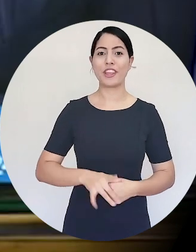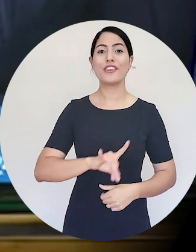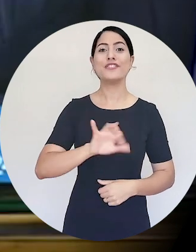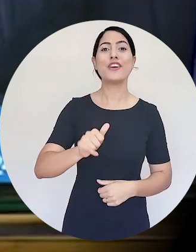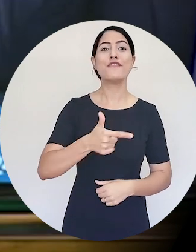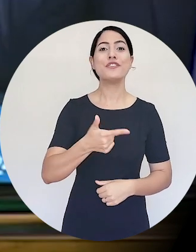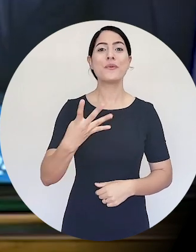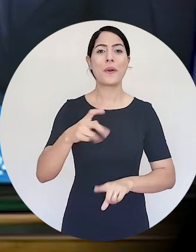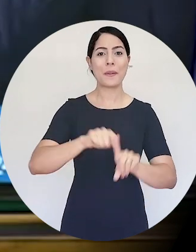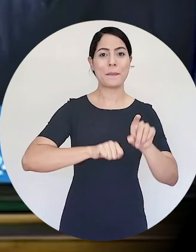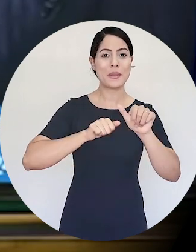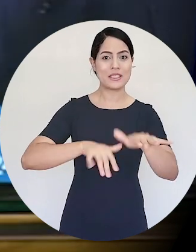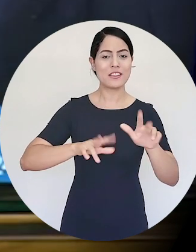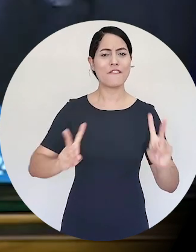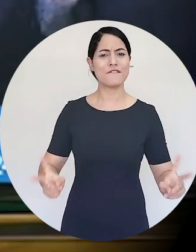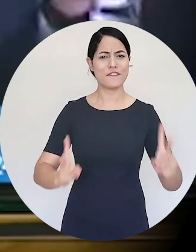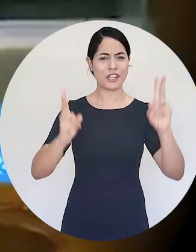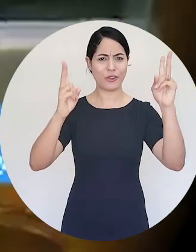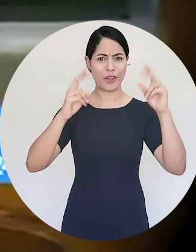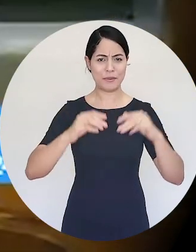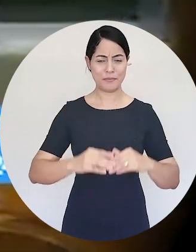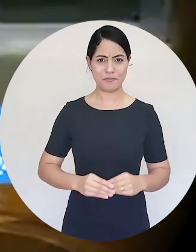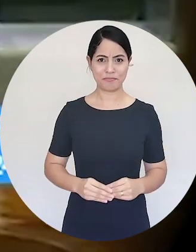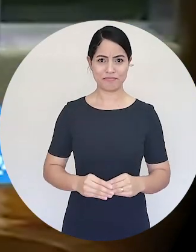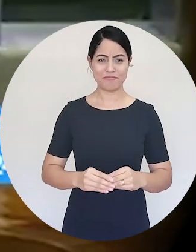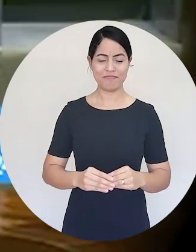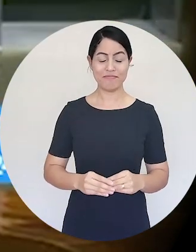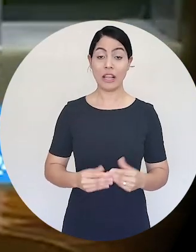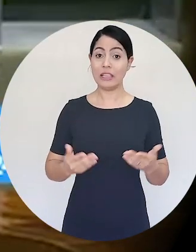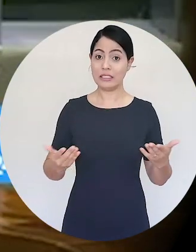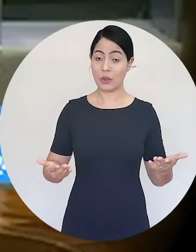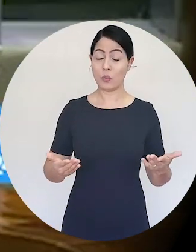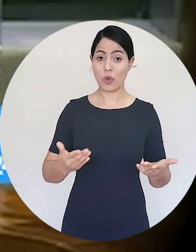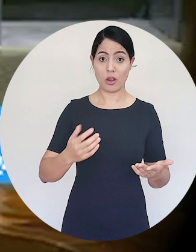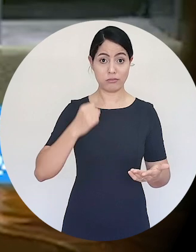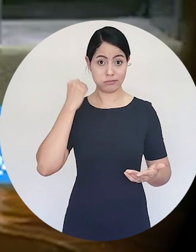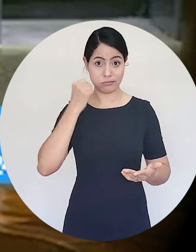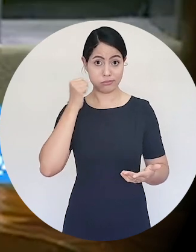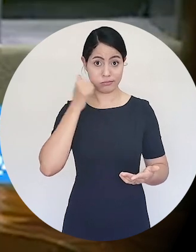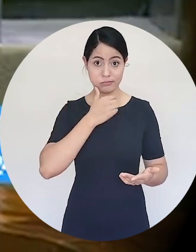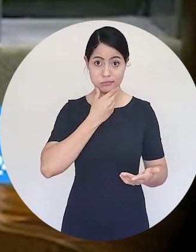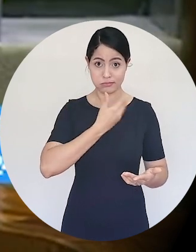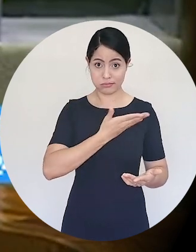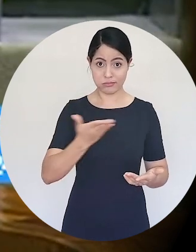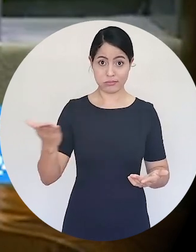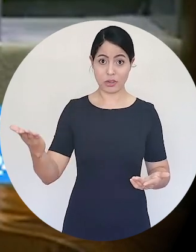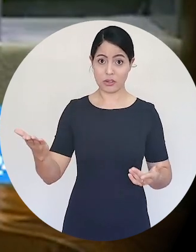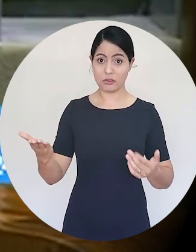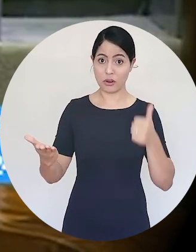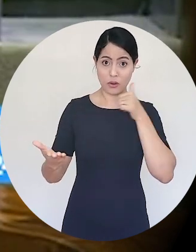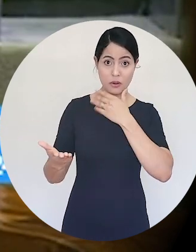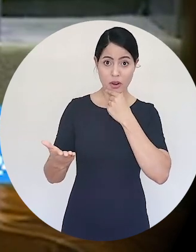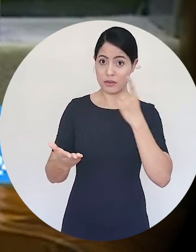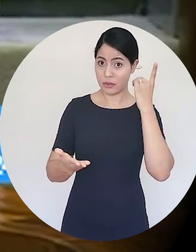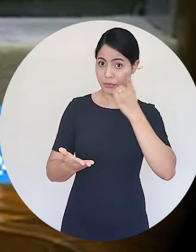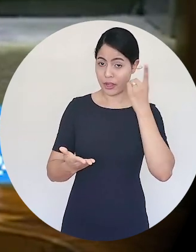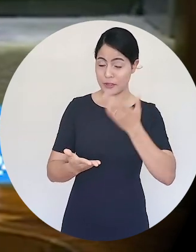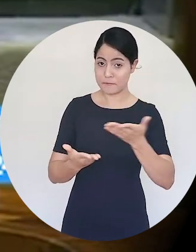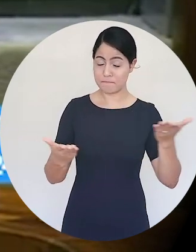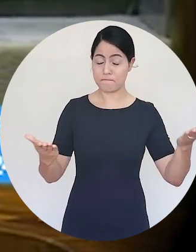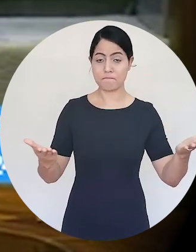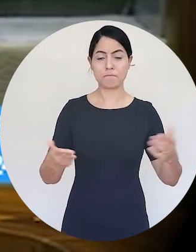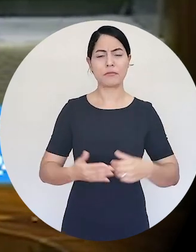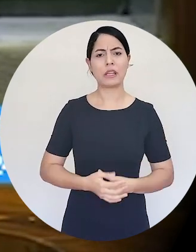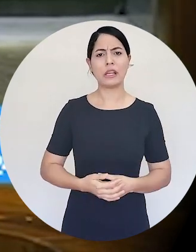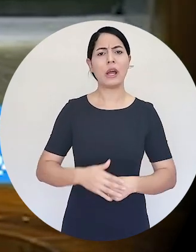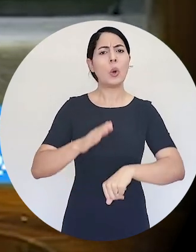para a advocacia e a sociedade brasileira. Senhoras e senhores senadores, senhoras e senhores deputados, é chegado